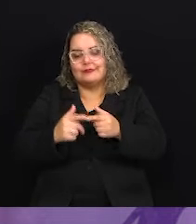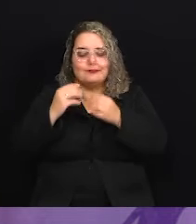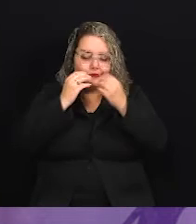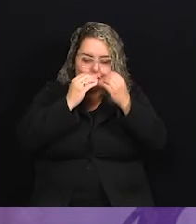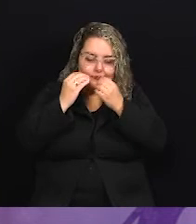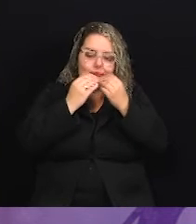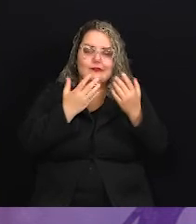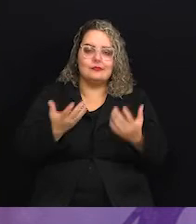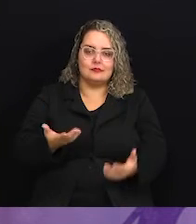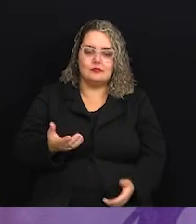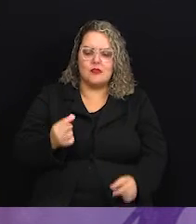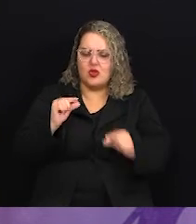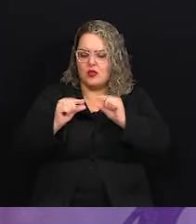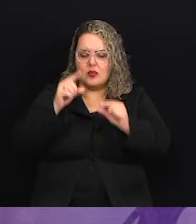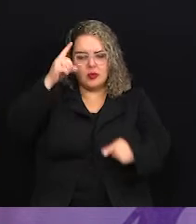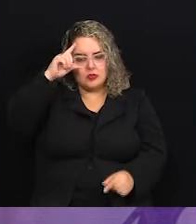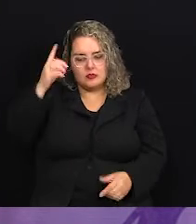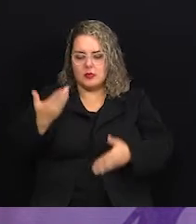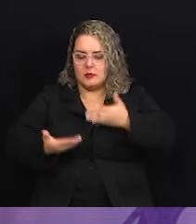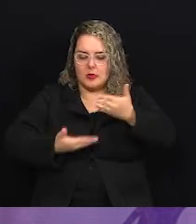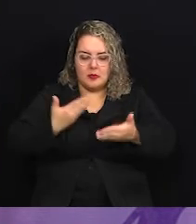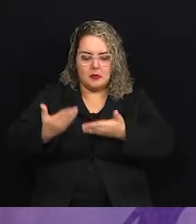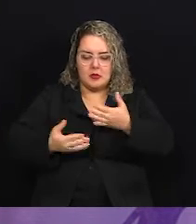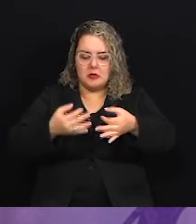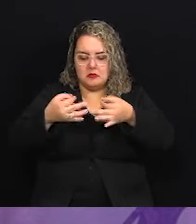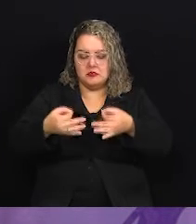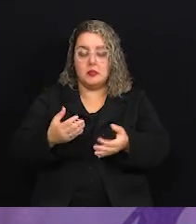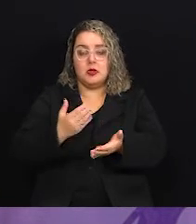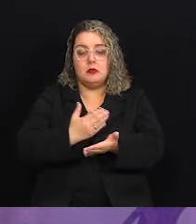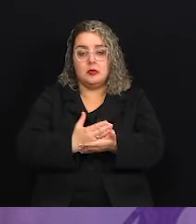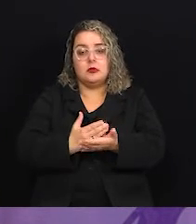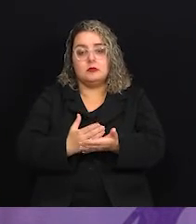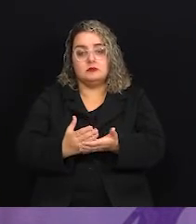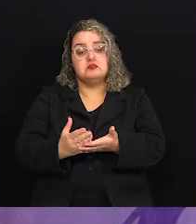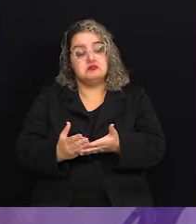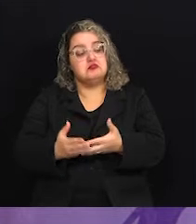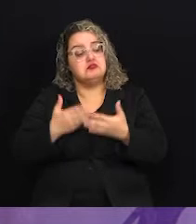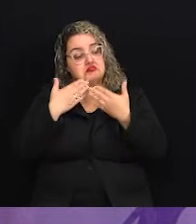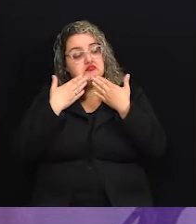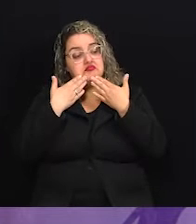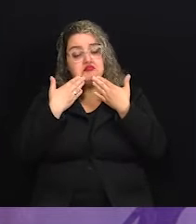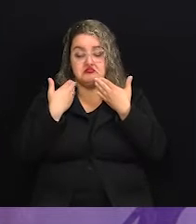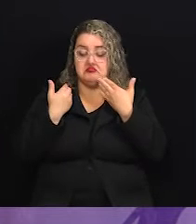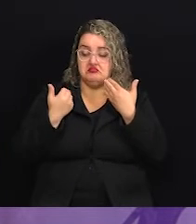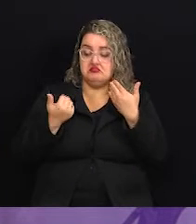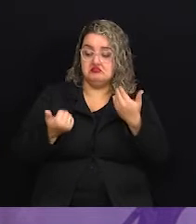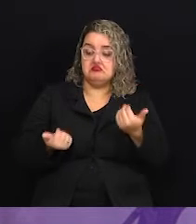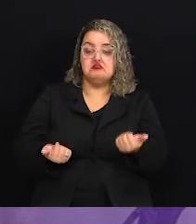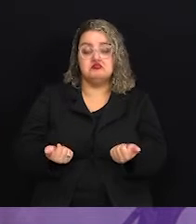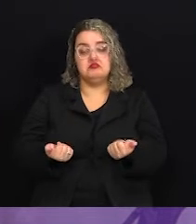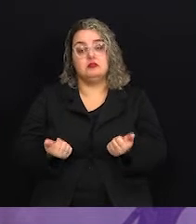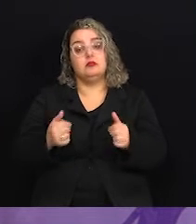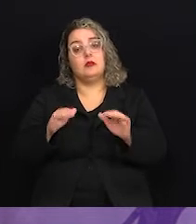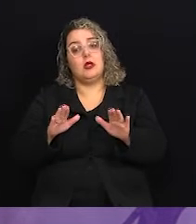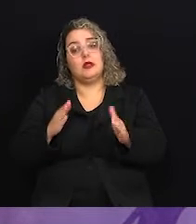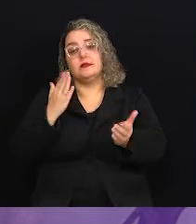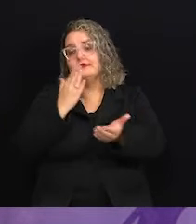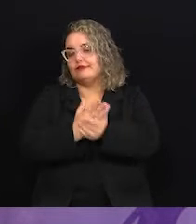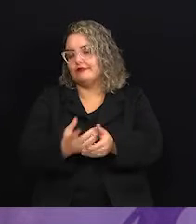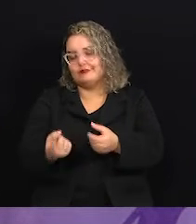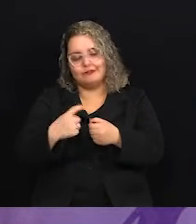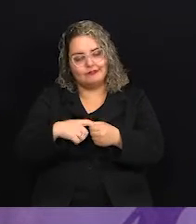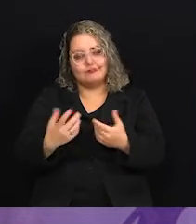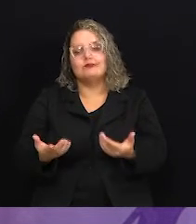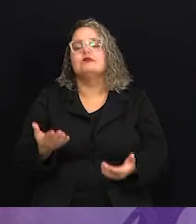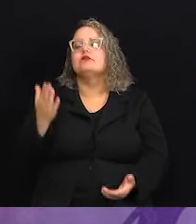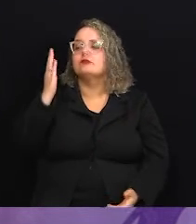problema da rinite. Então, em poucos dias, quando está fazendo tratamento adequado, já começa a sentir certa melhora, mas